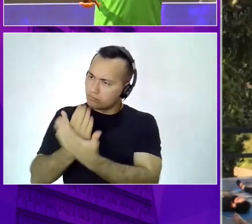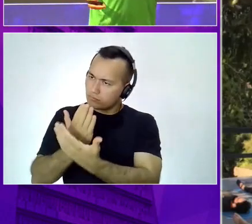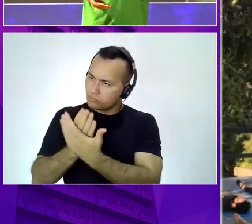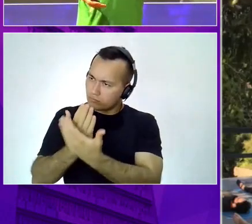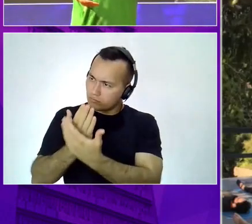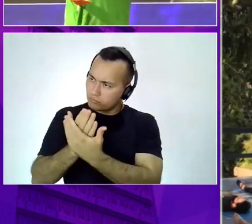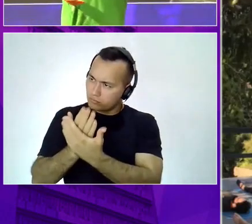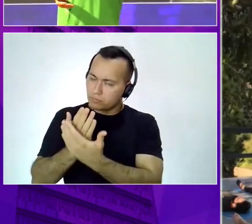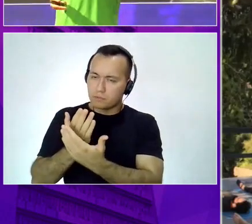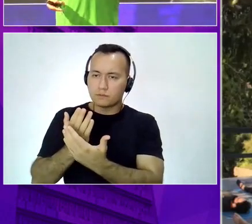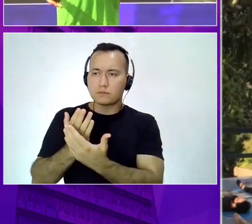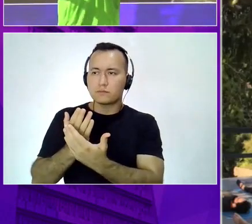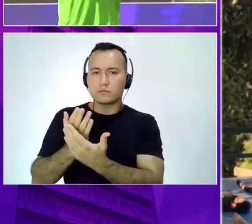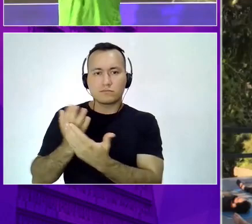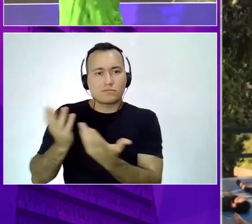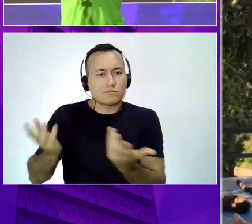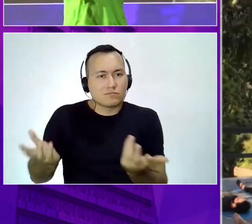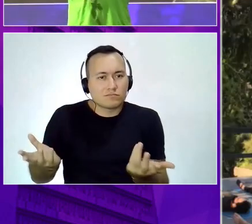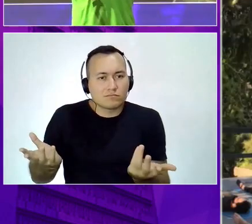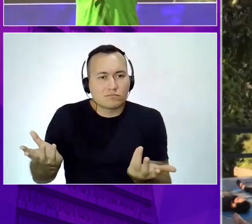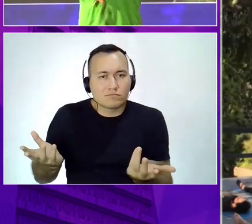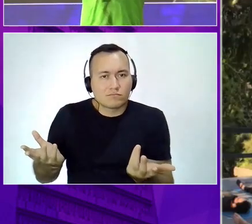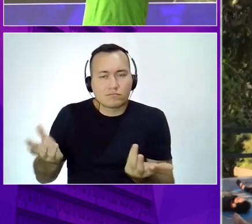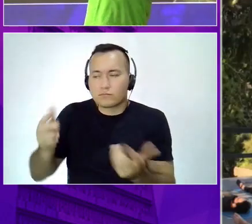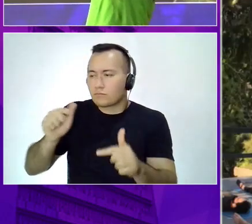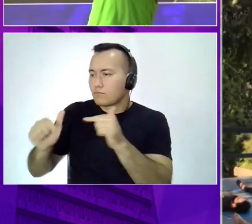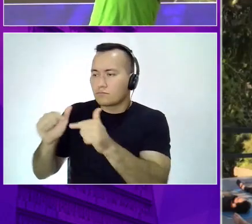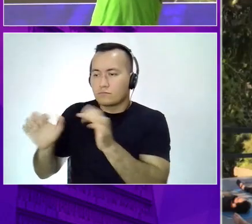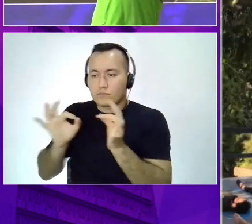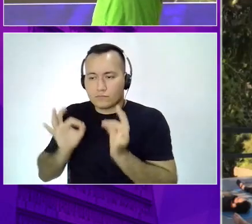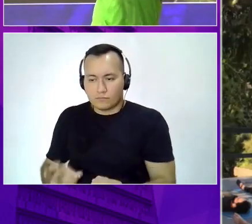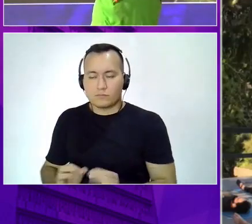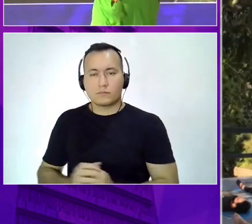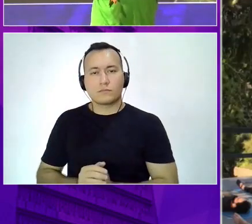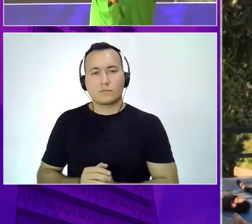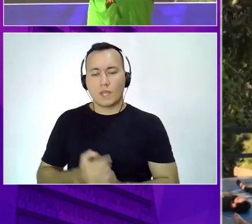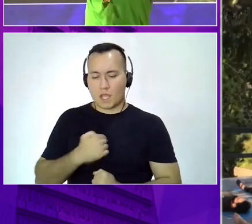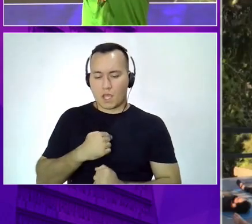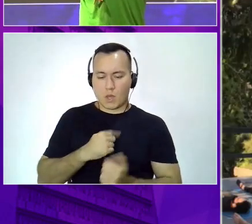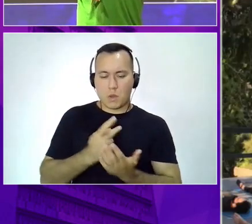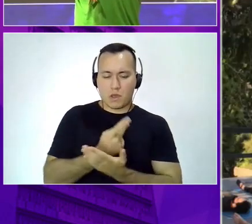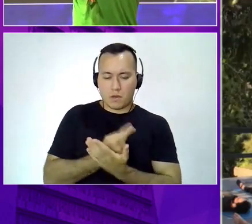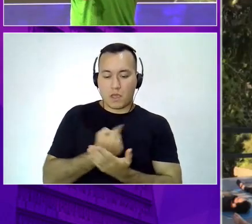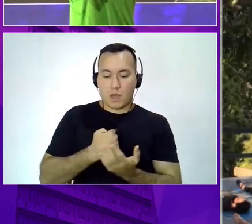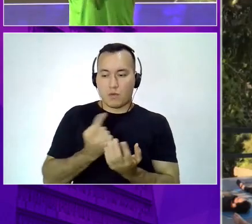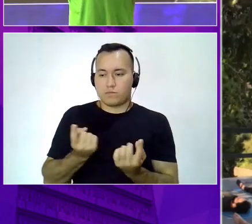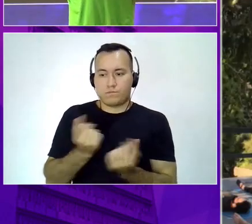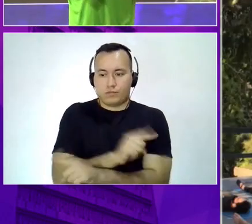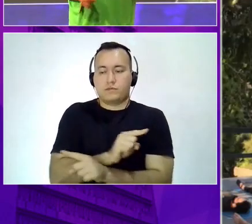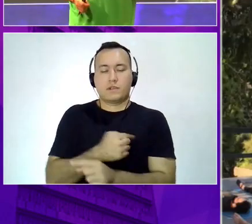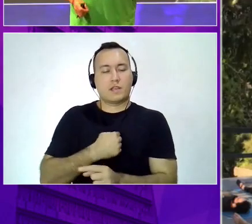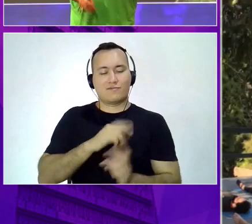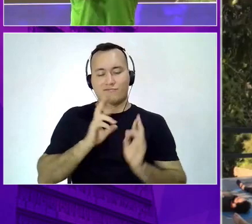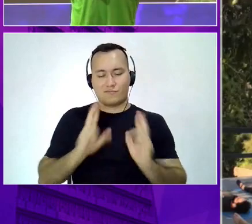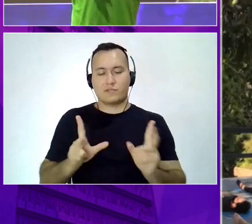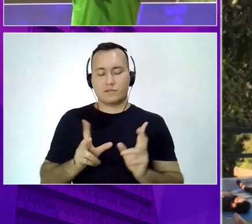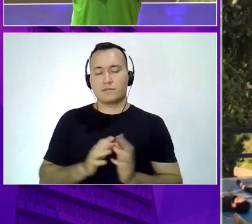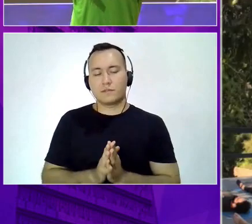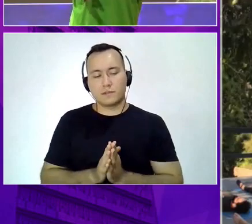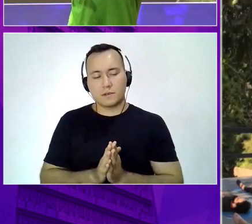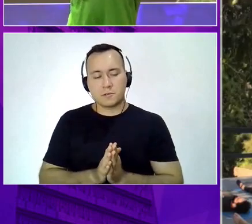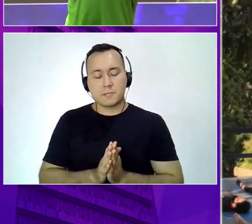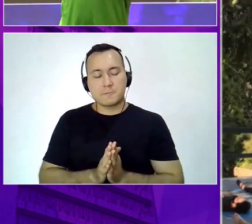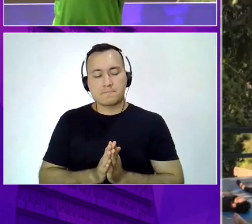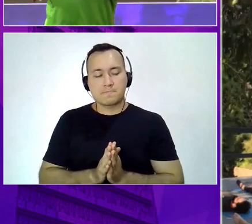certo? Então aí me decidi a justamente não ganhar dinheiro. Não, olha essa loucura. Não ganhar dinheiro